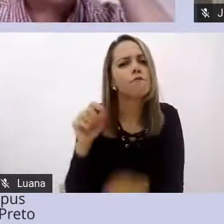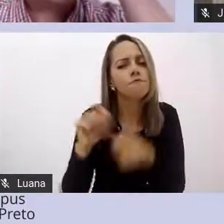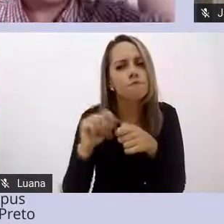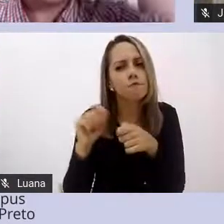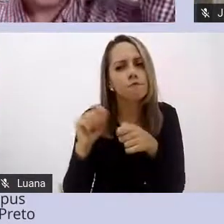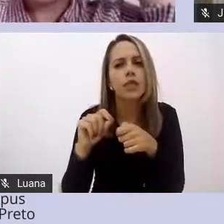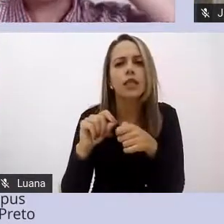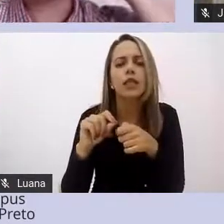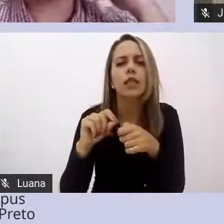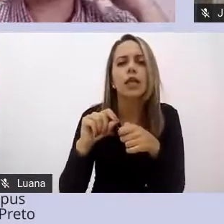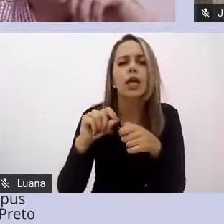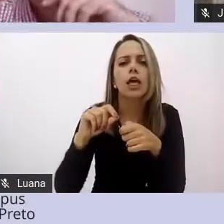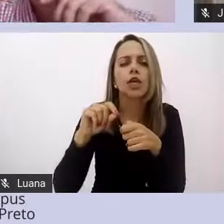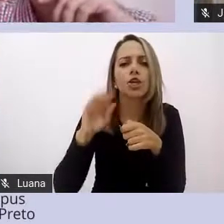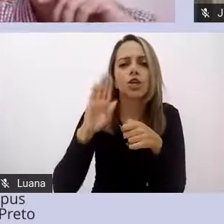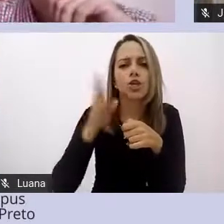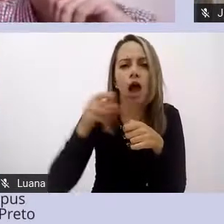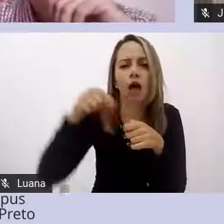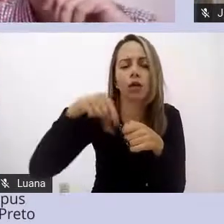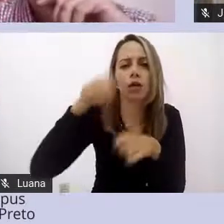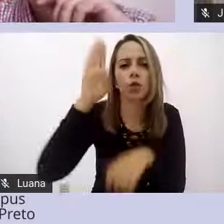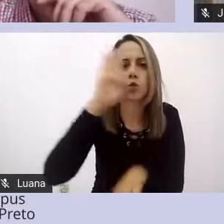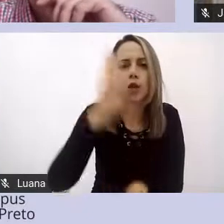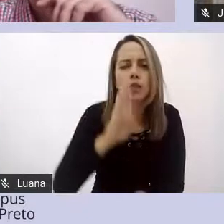Brasil pela editora Index em